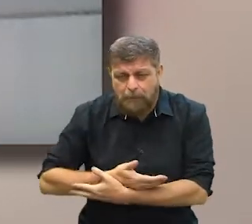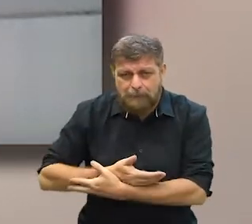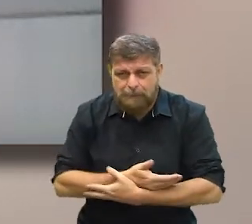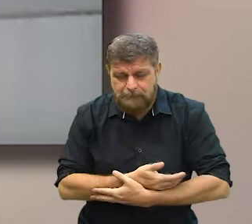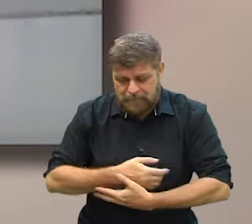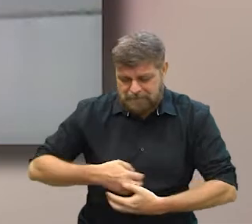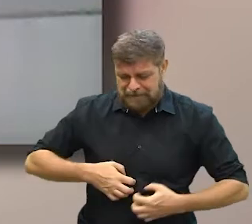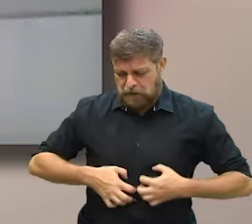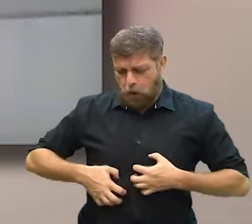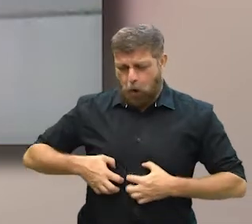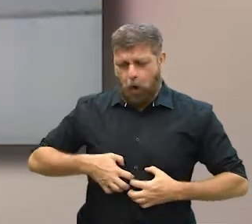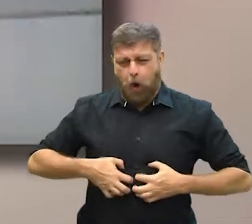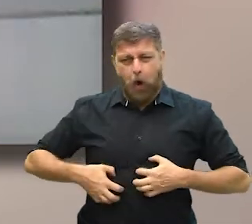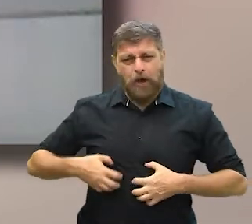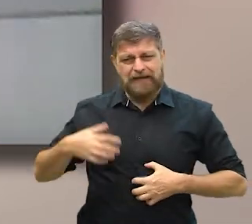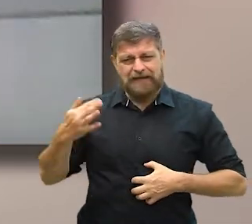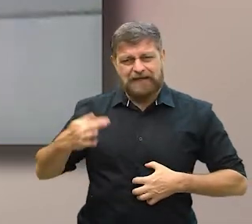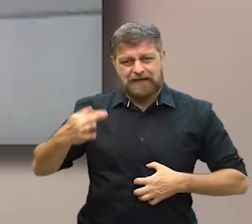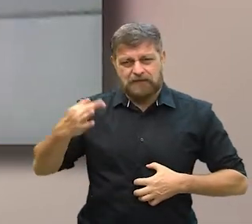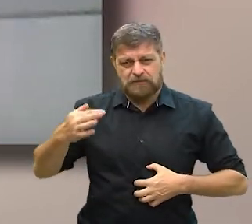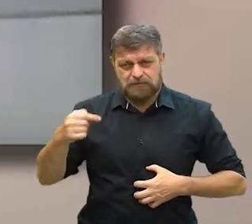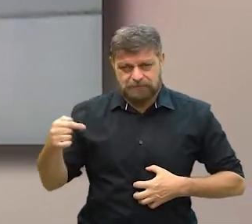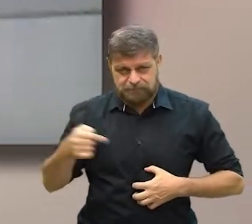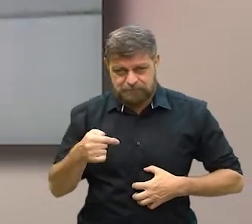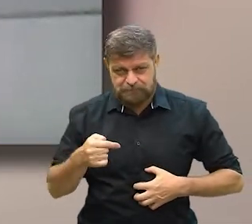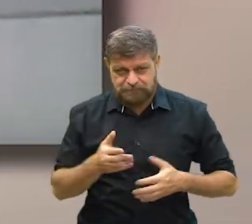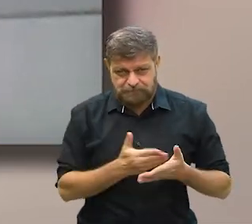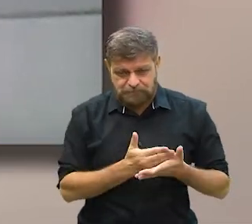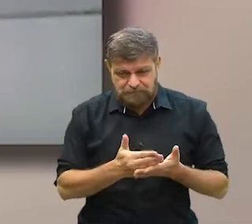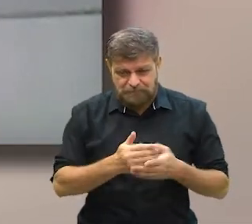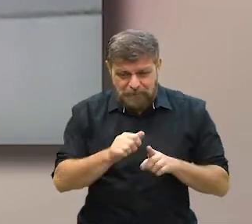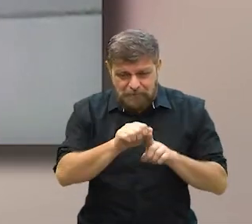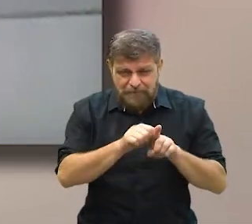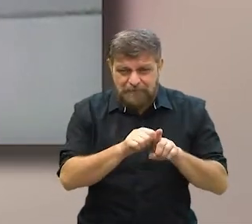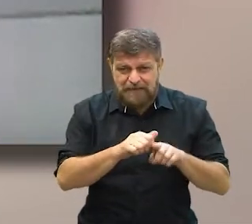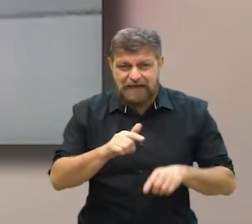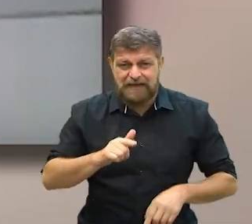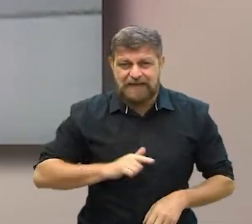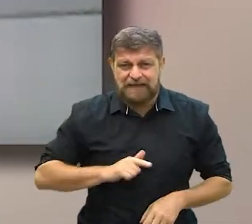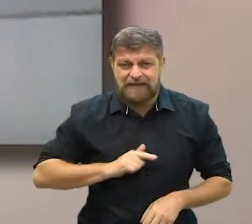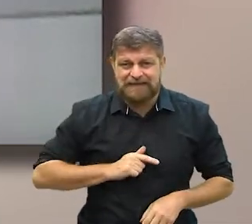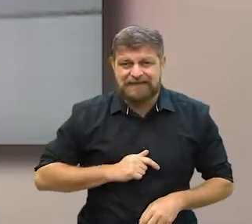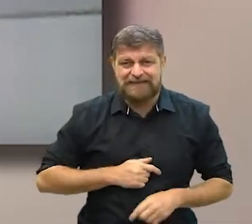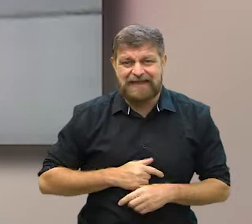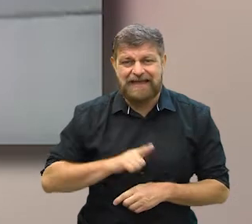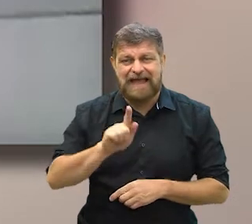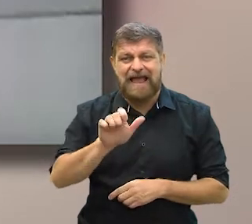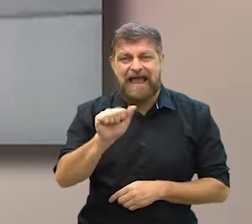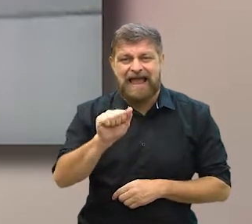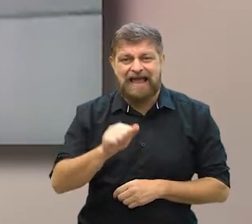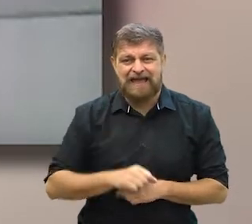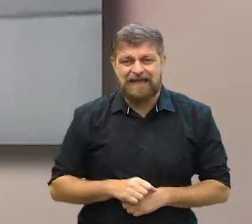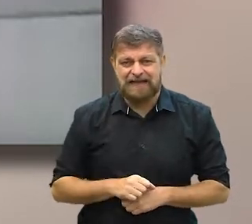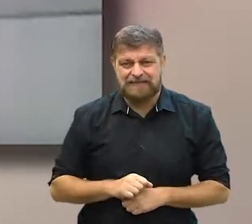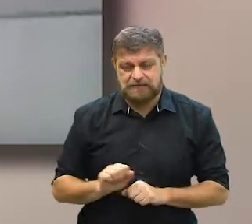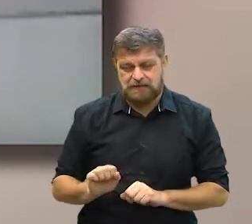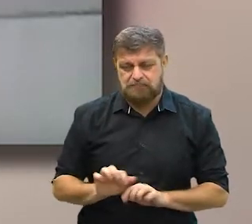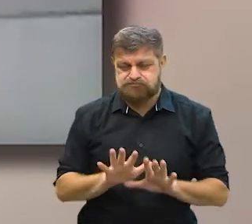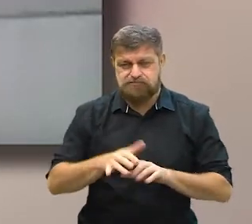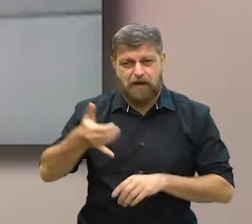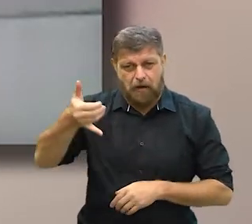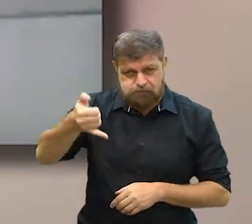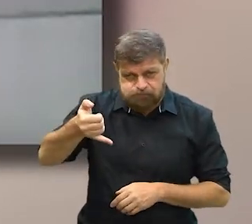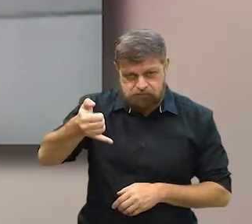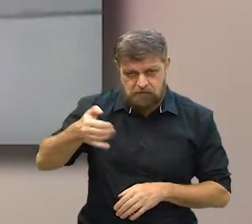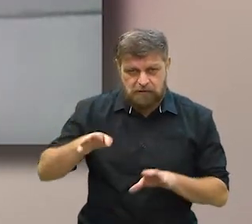bem claro isso. É uma raridade ter cólica nessa fase. O que a gente tem nessa fase, né, no primeiro mês